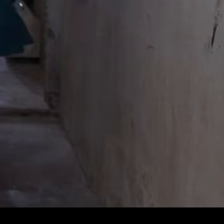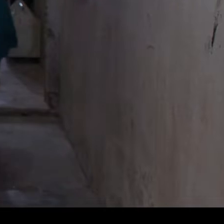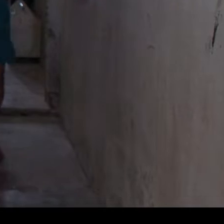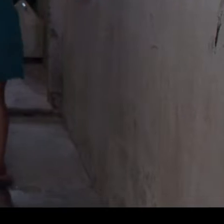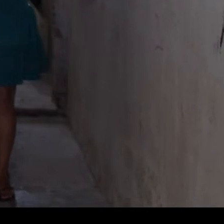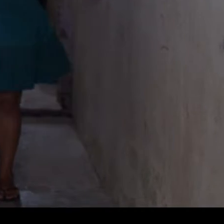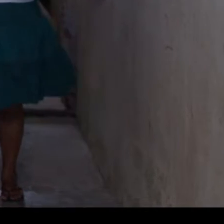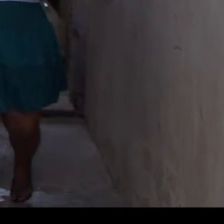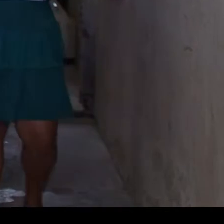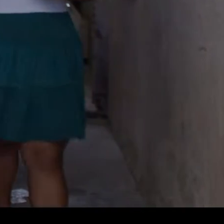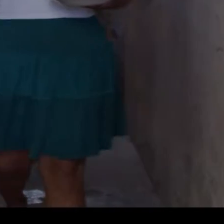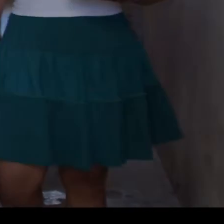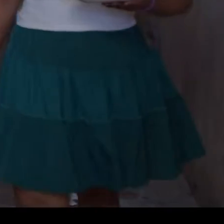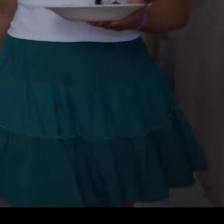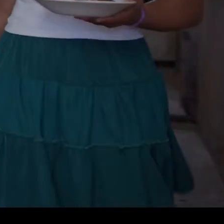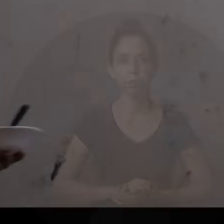rápido. Meio,